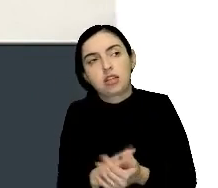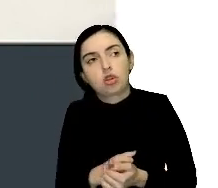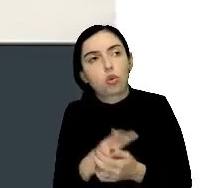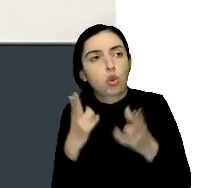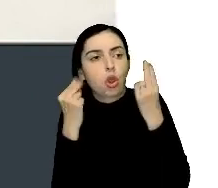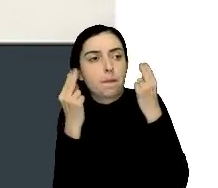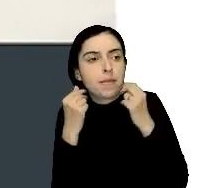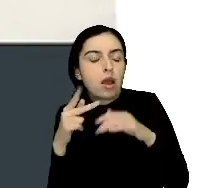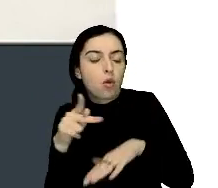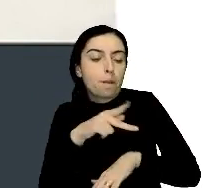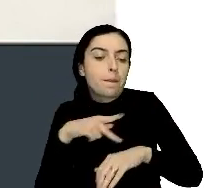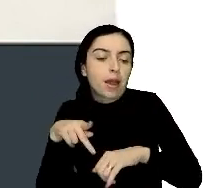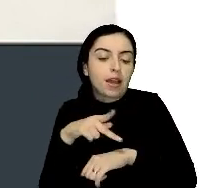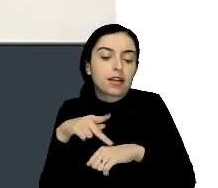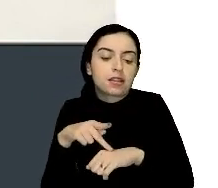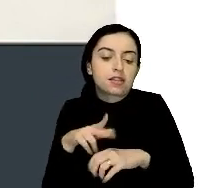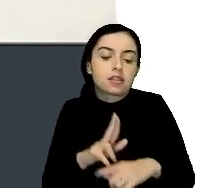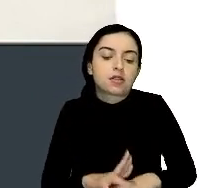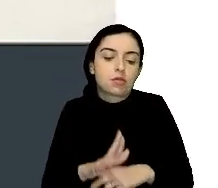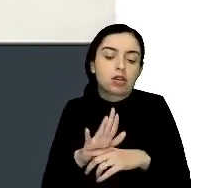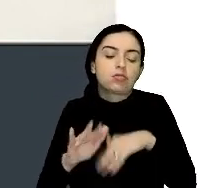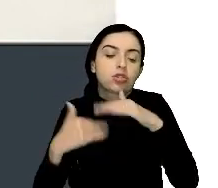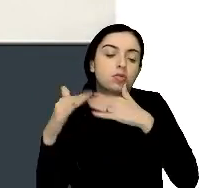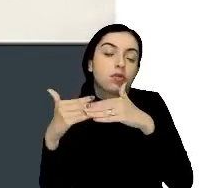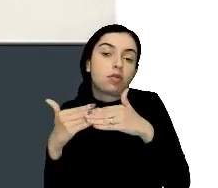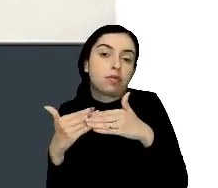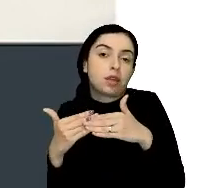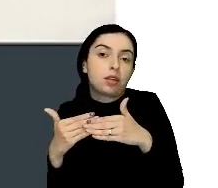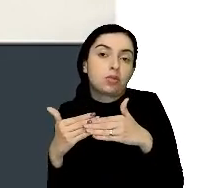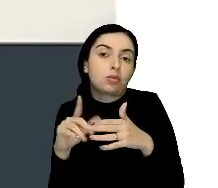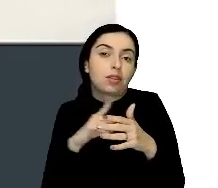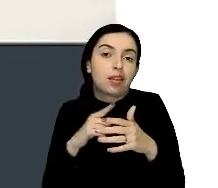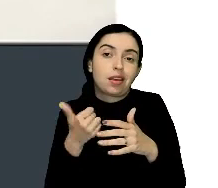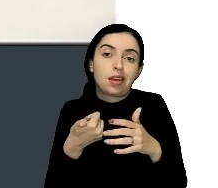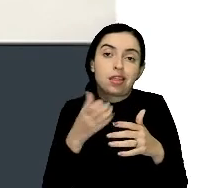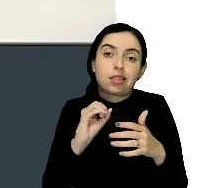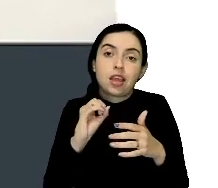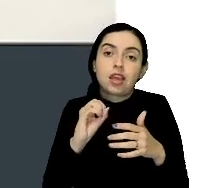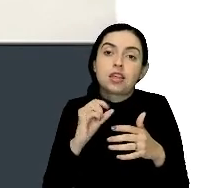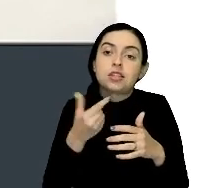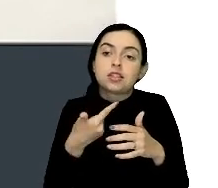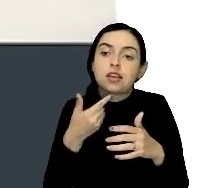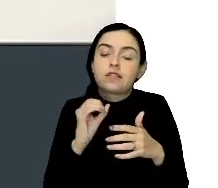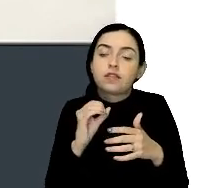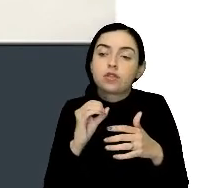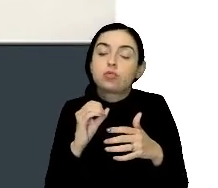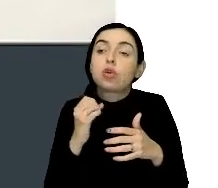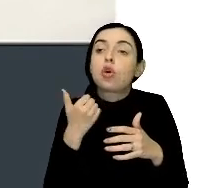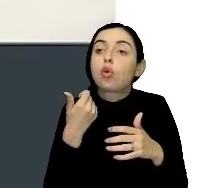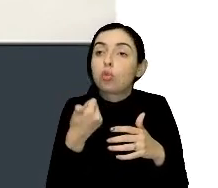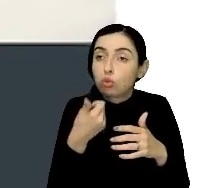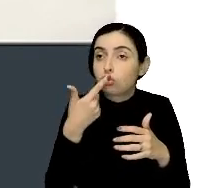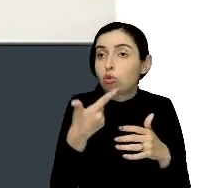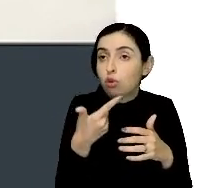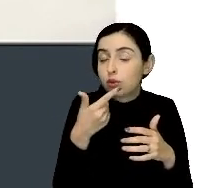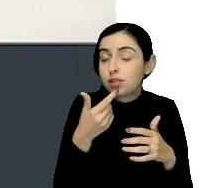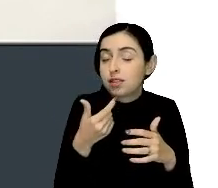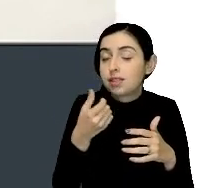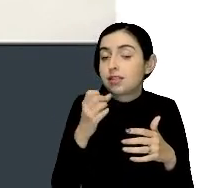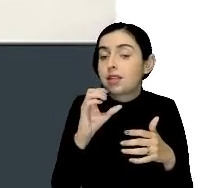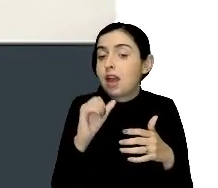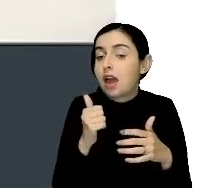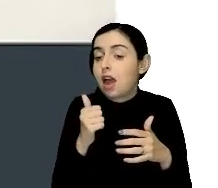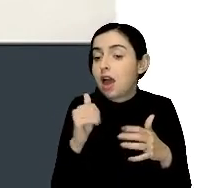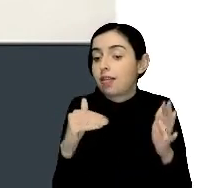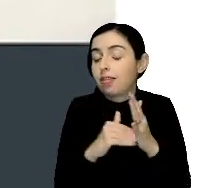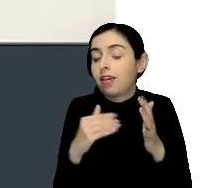país que se coloca como desenvolvido, ele tem de 10 a 20%, de 12 a 20% de imigrantes no seu território. A gente